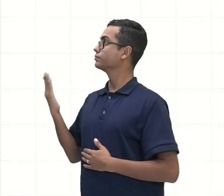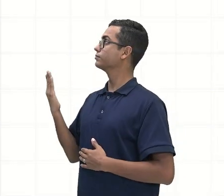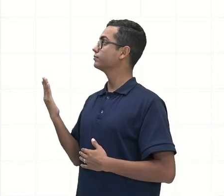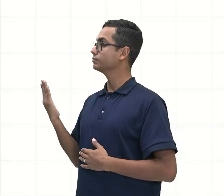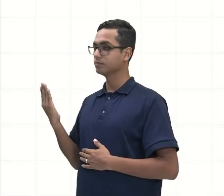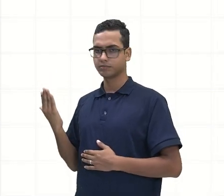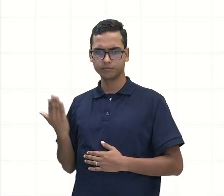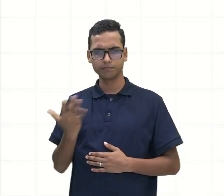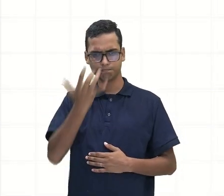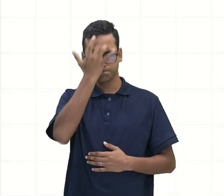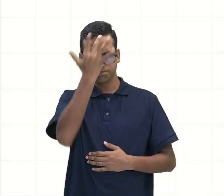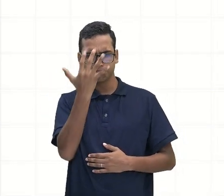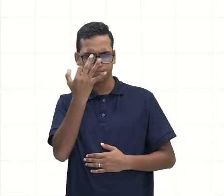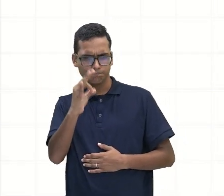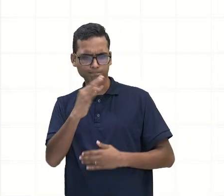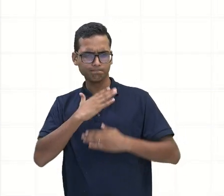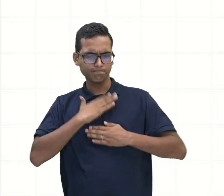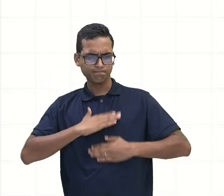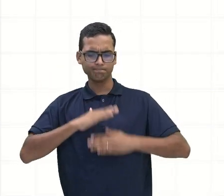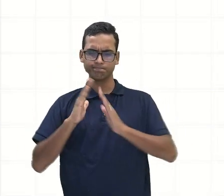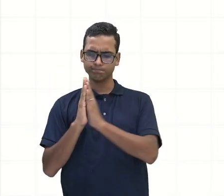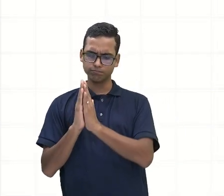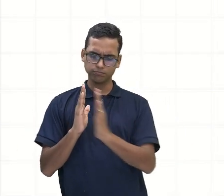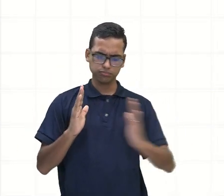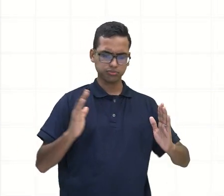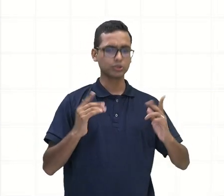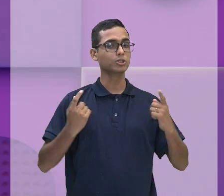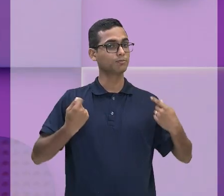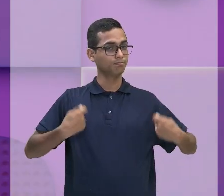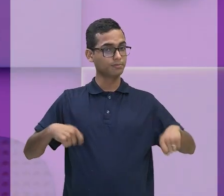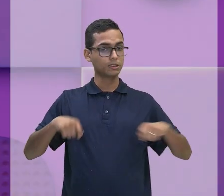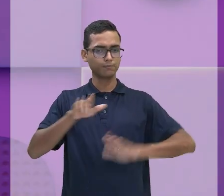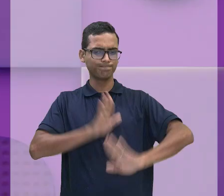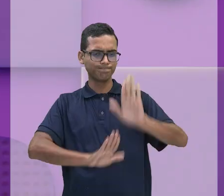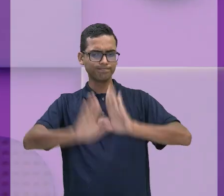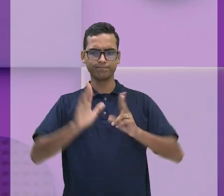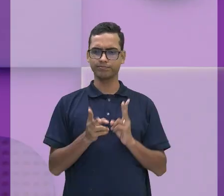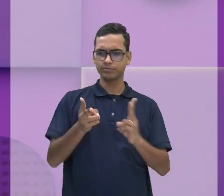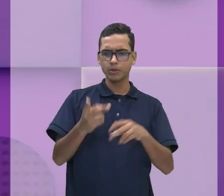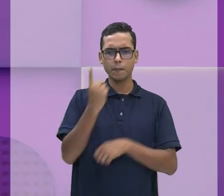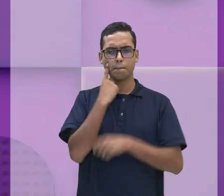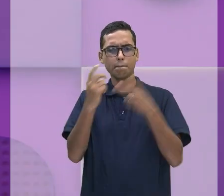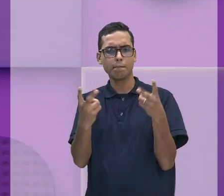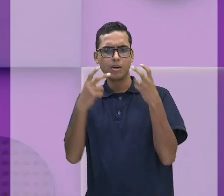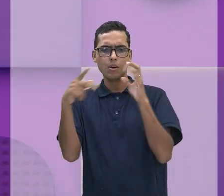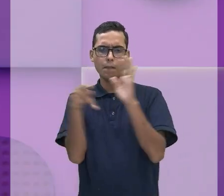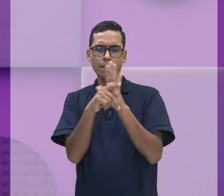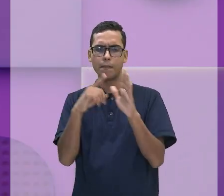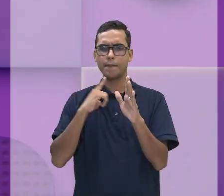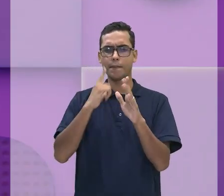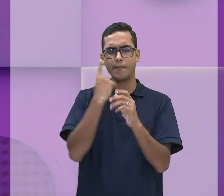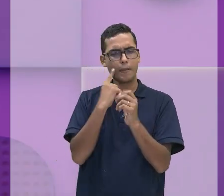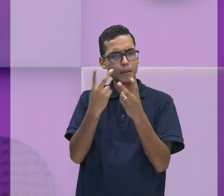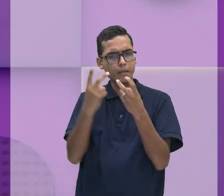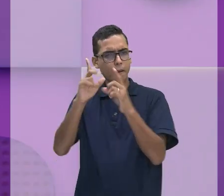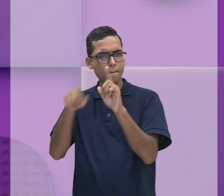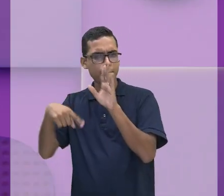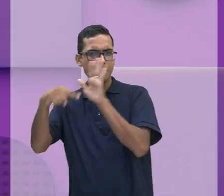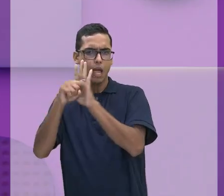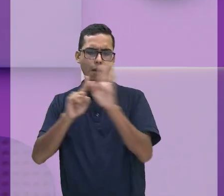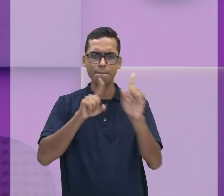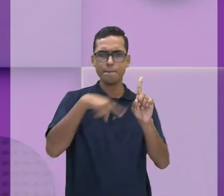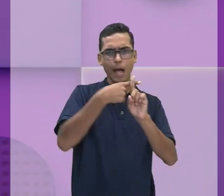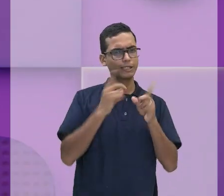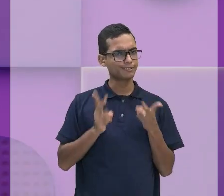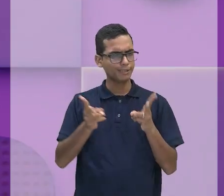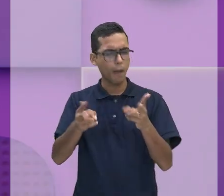Tranquilo até aí? Eu tenho que estar tomando esse cuidado, sempre observando os sinais, sempre observando os sinais.